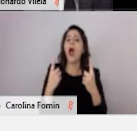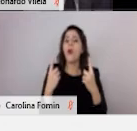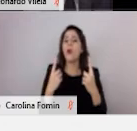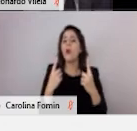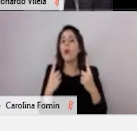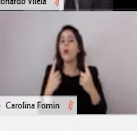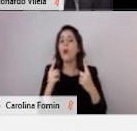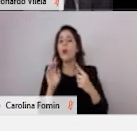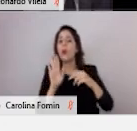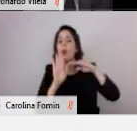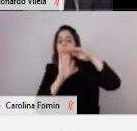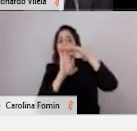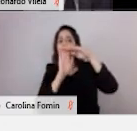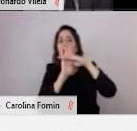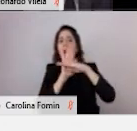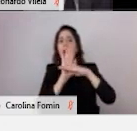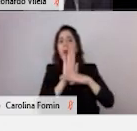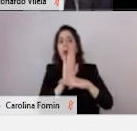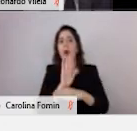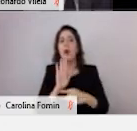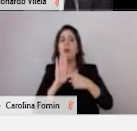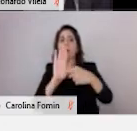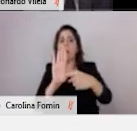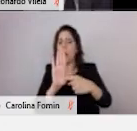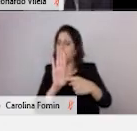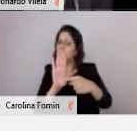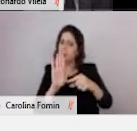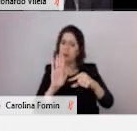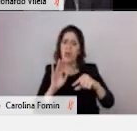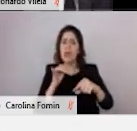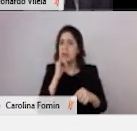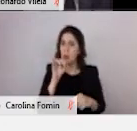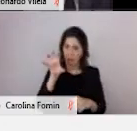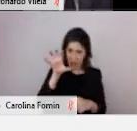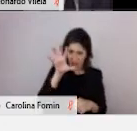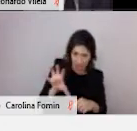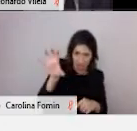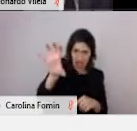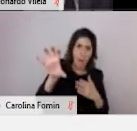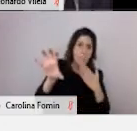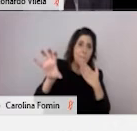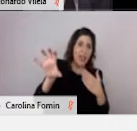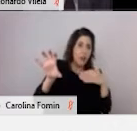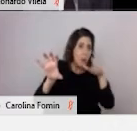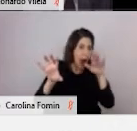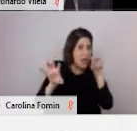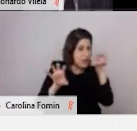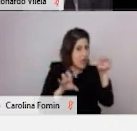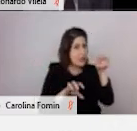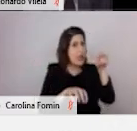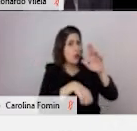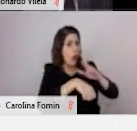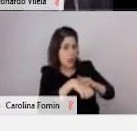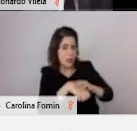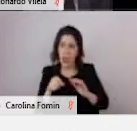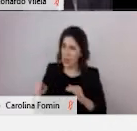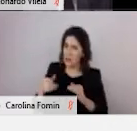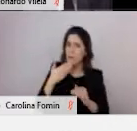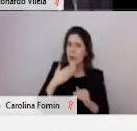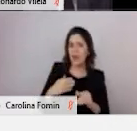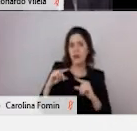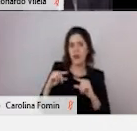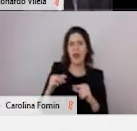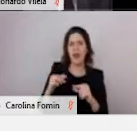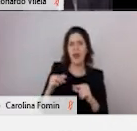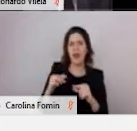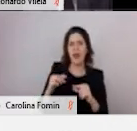o que determinada região pede mais ou pede menos. E aqui nós conseguimos, eu sei que a letrinha está bem pequenininha,